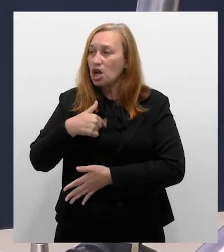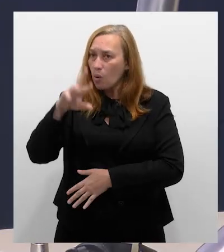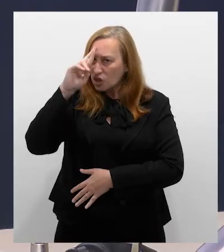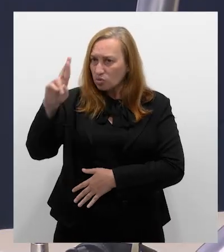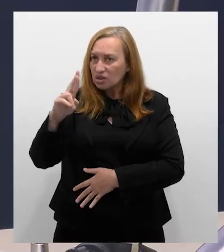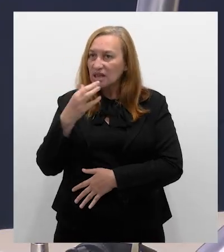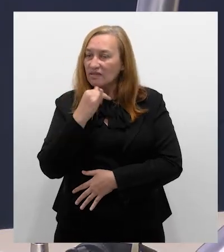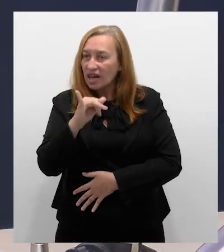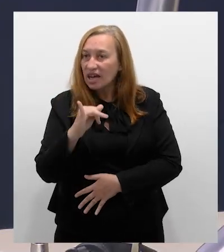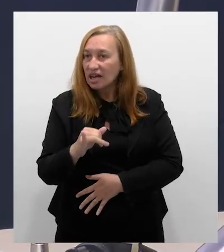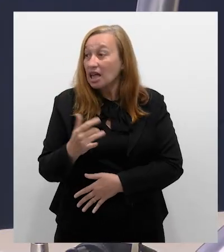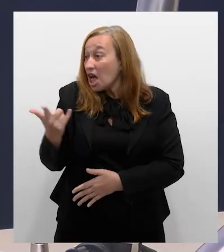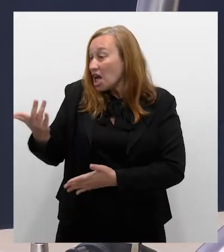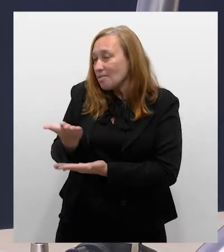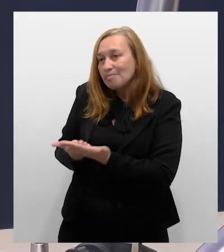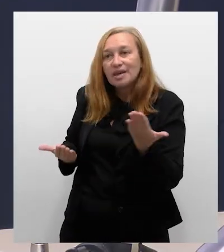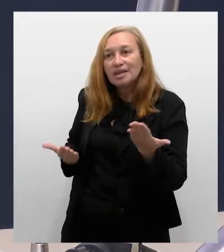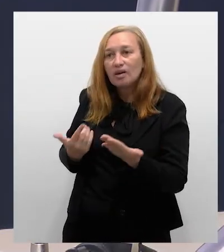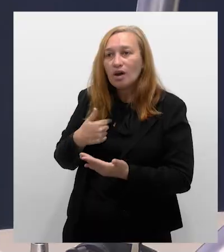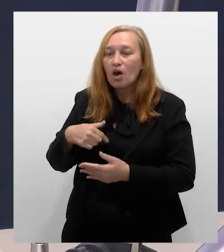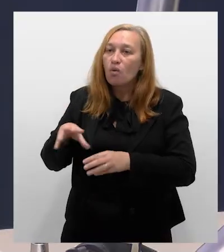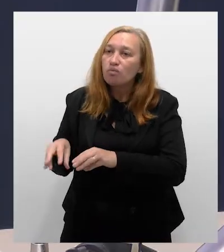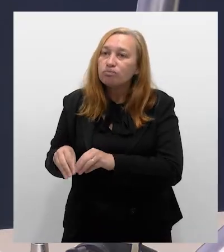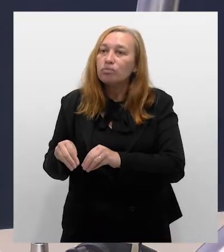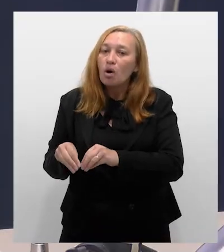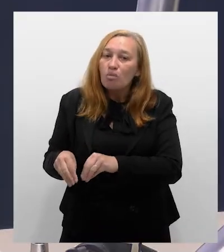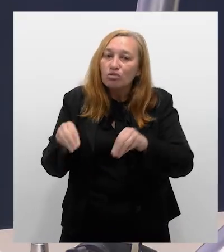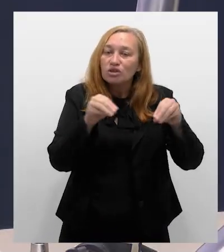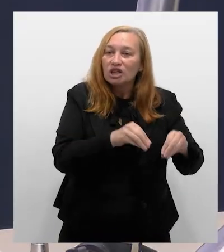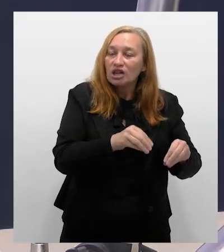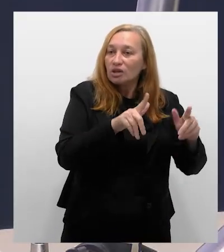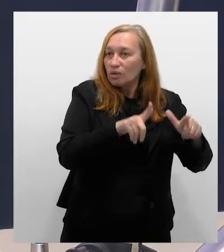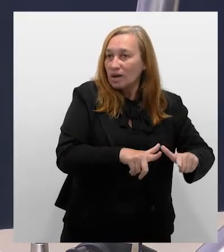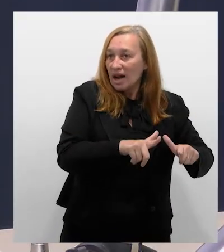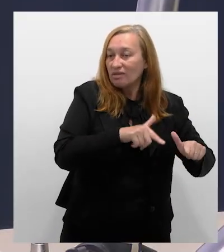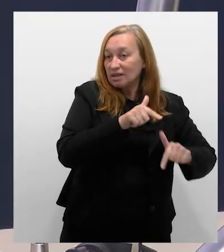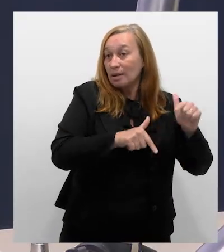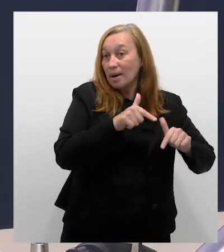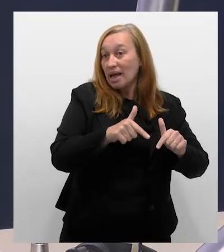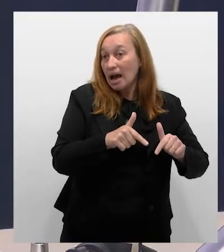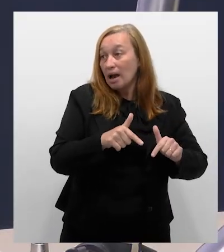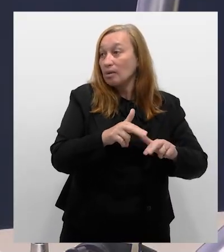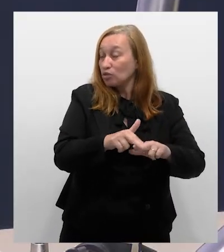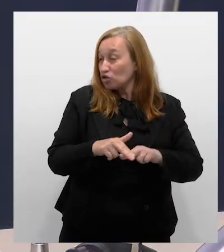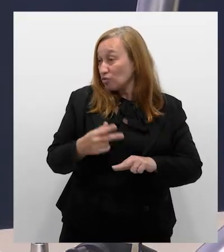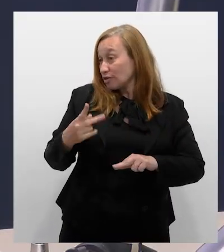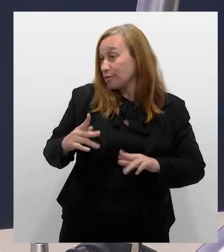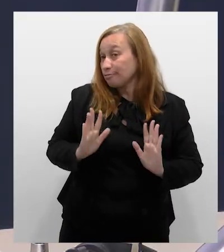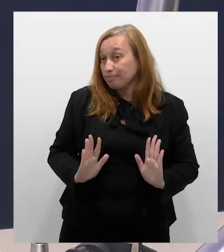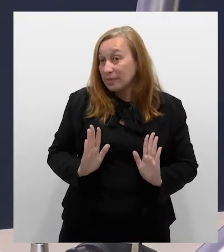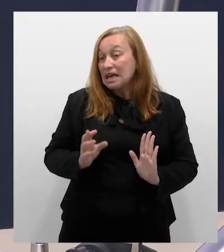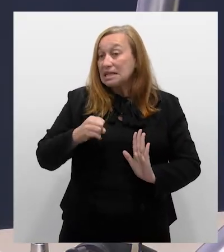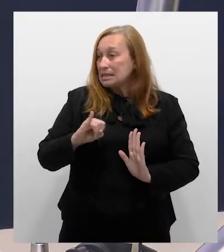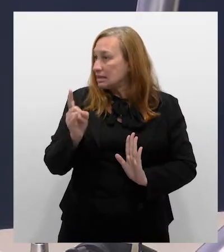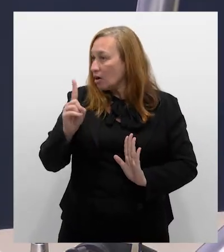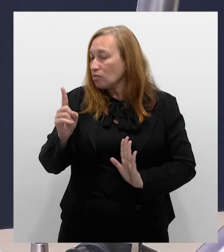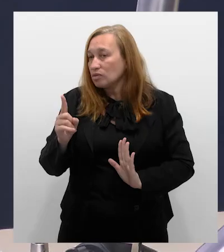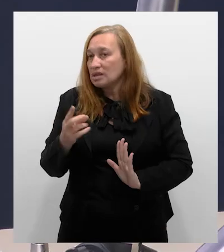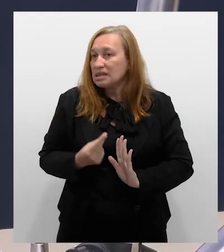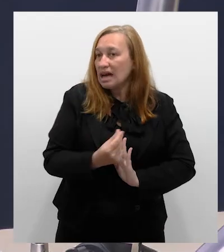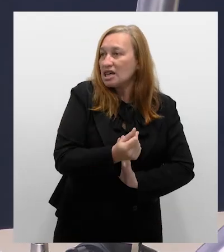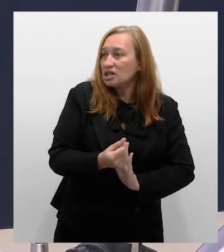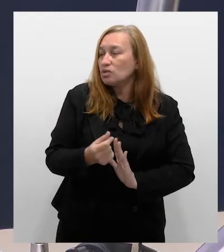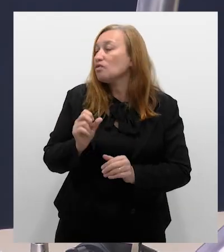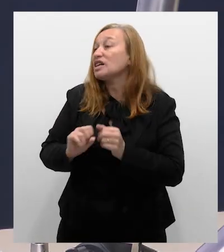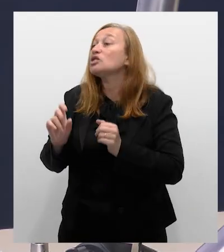como responsável da elétrica. Então, assim, ele perdeu. Porque eu fui para uma outra oportunidade por causa disso. Entendeu? Então, como eu te falei, se eu